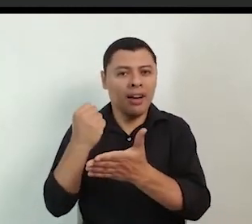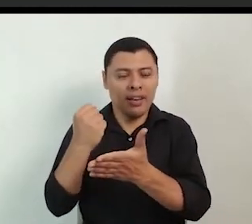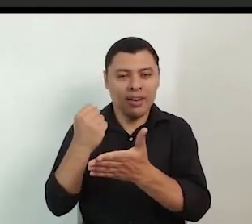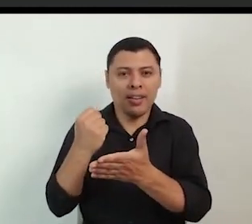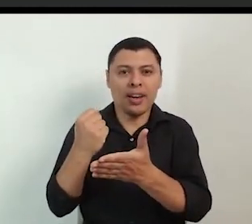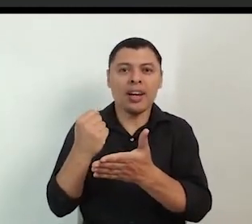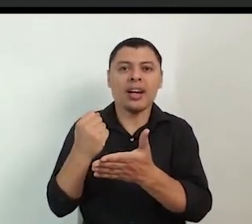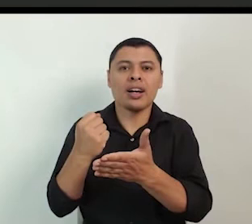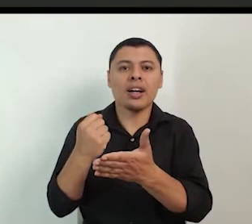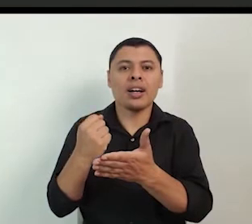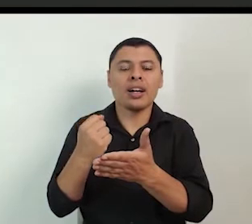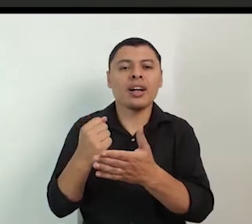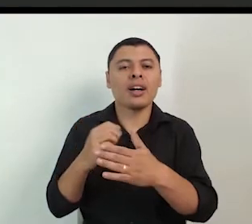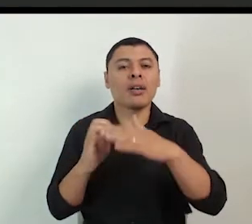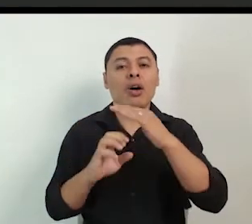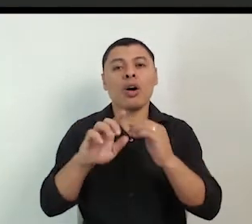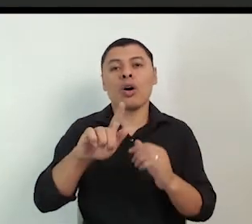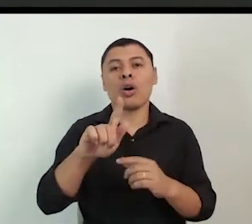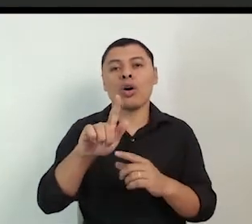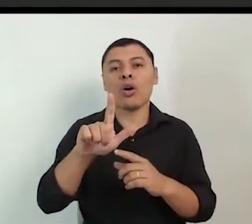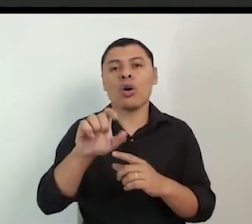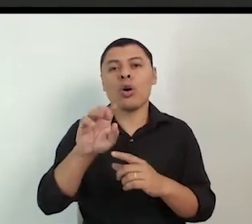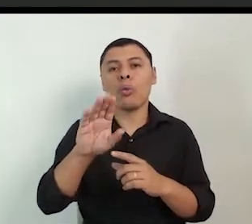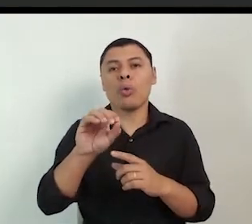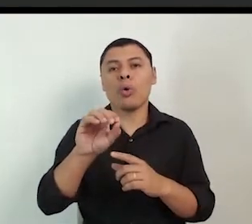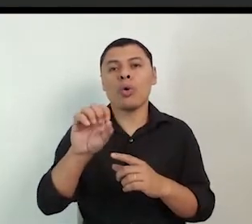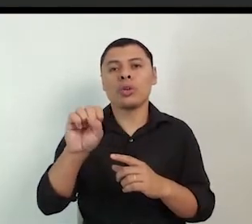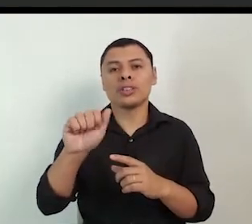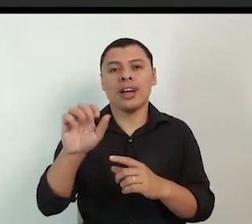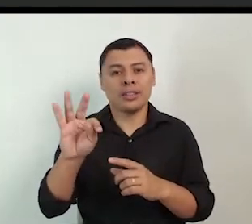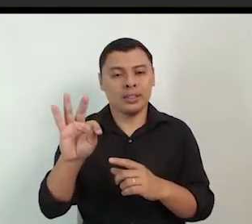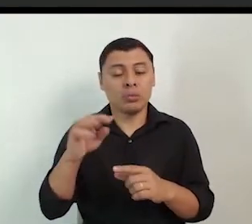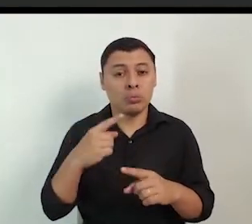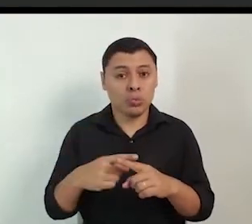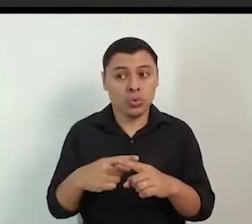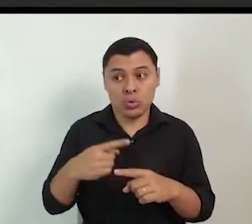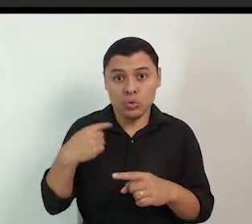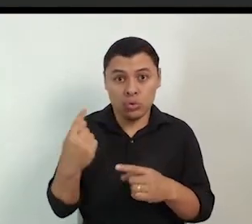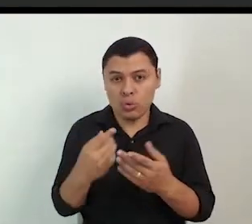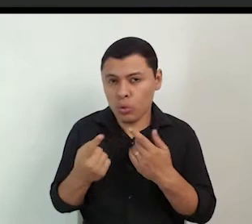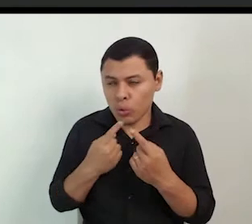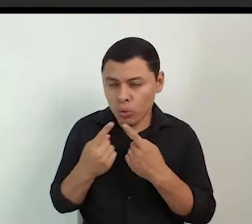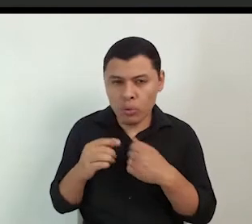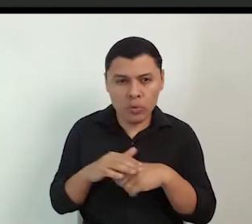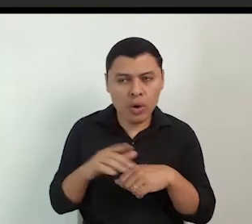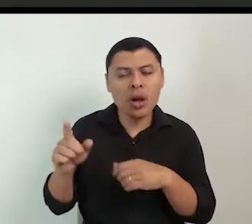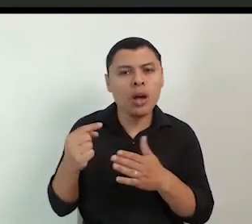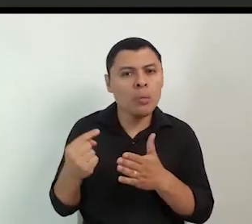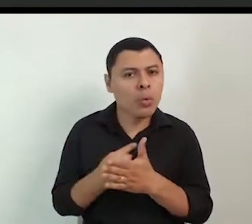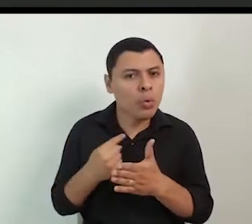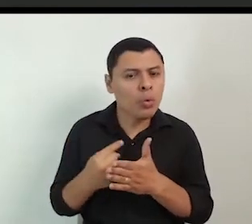da Globosat, de que, numa conversa que nós tivemos, ele me